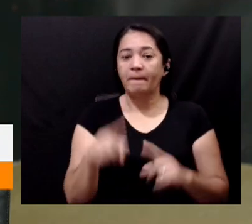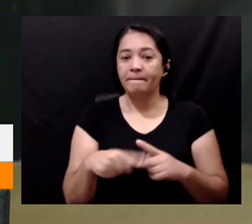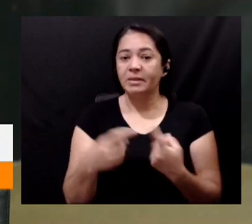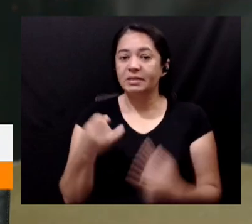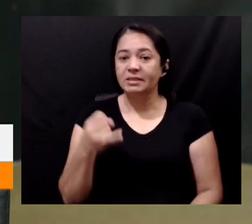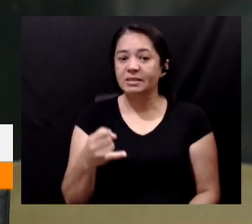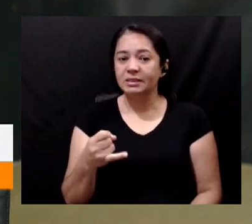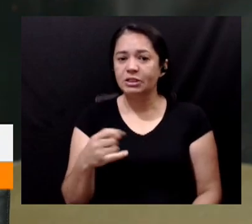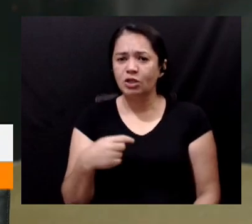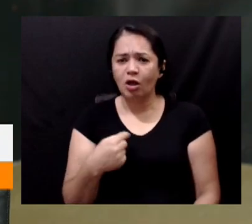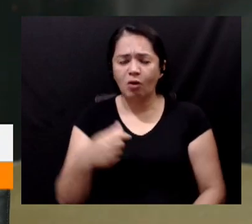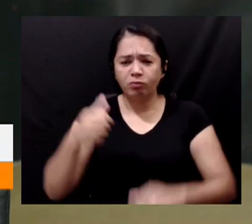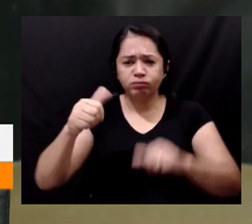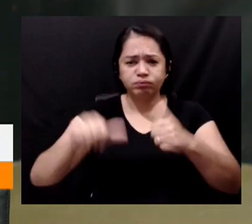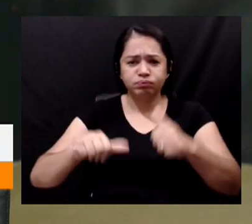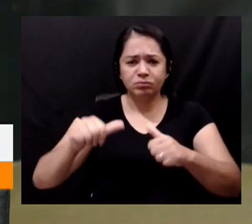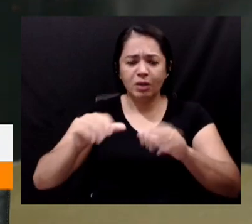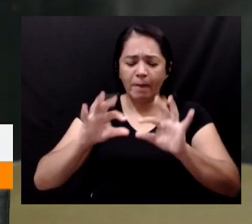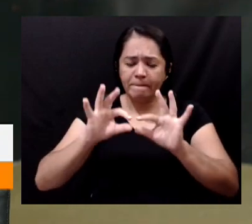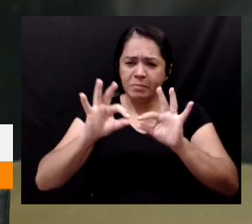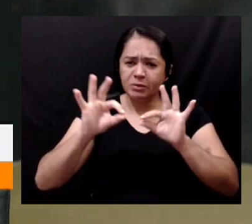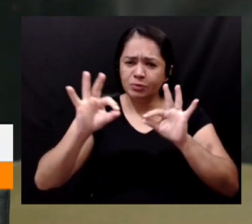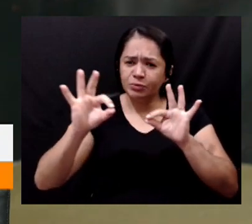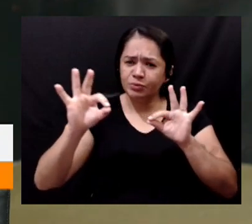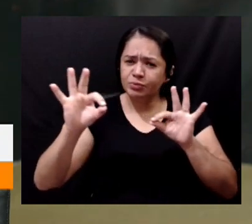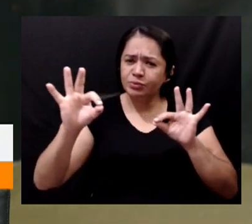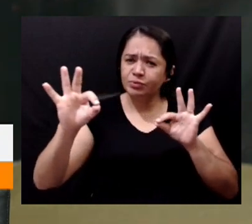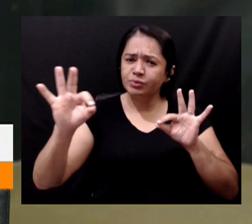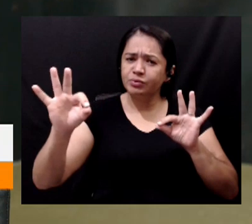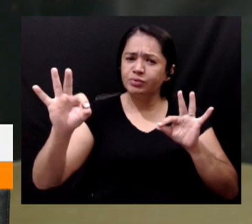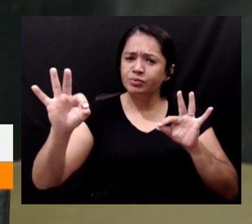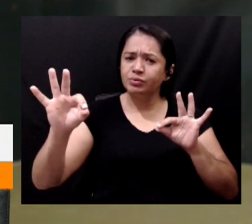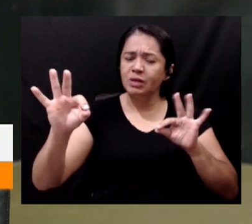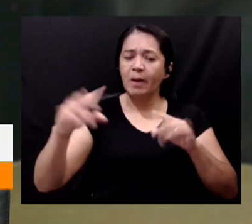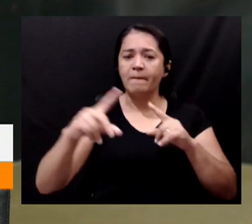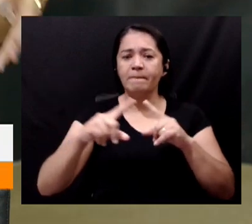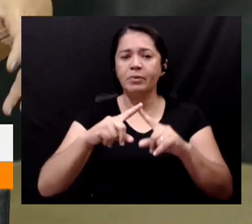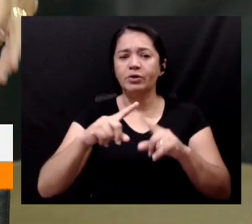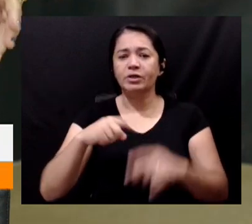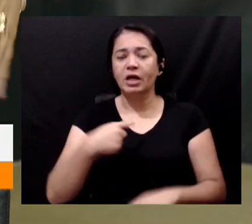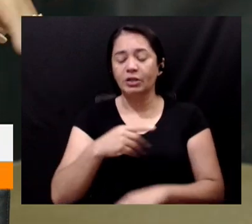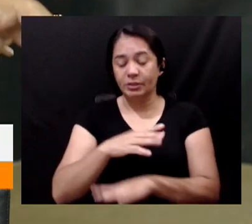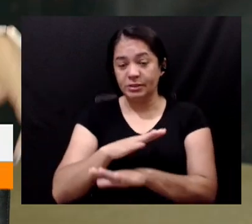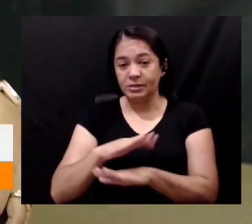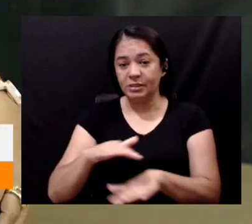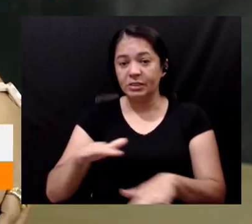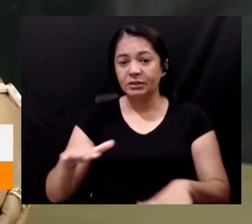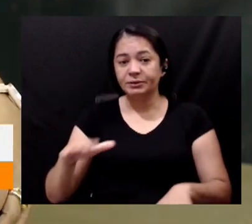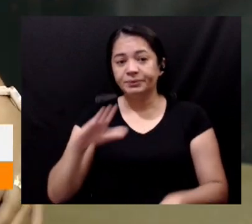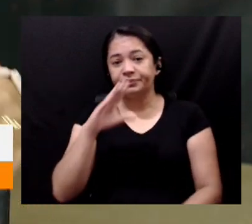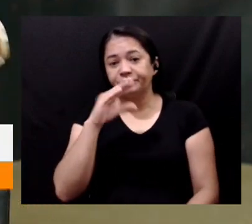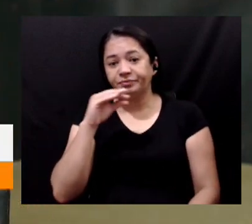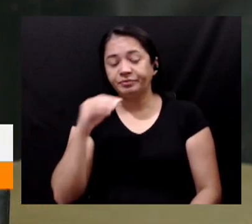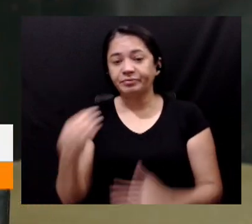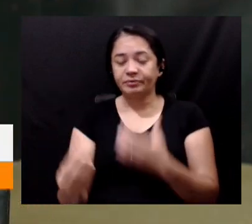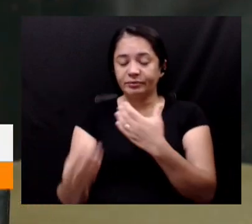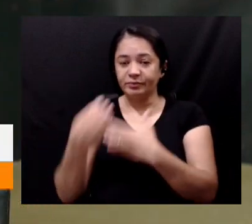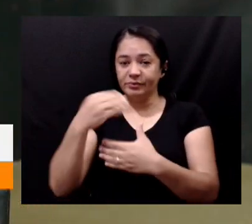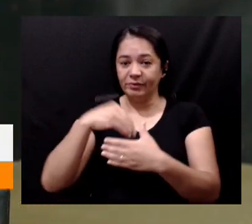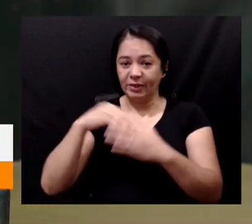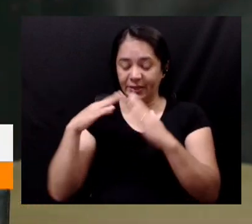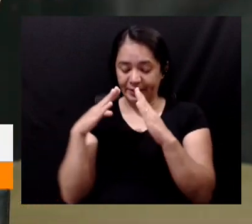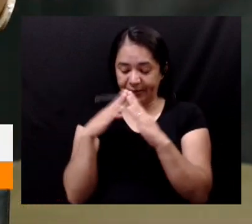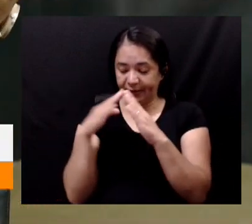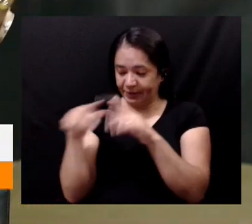uma distância muito grande, porque a nossa criança, o nosso jovem adolescente está lá dentro de casa no quarto, né? A pessoa que está